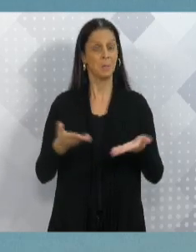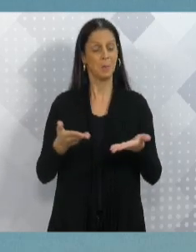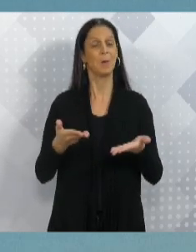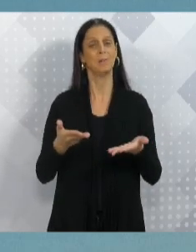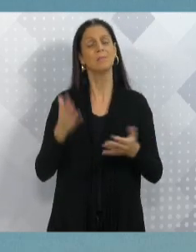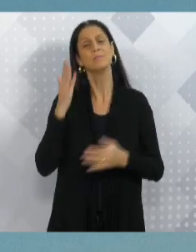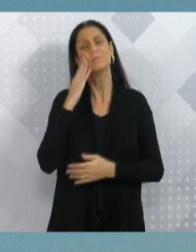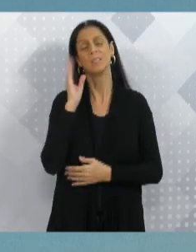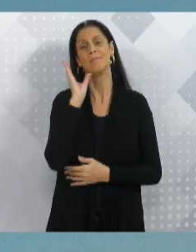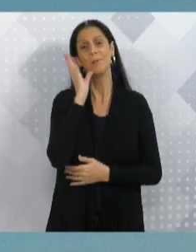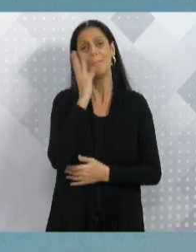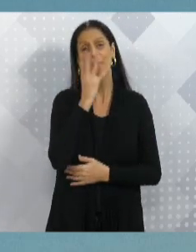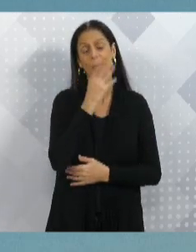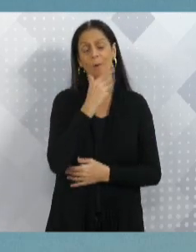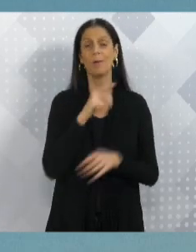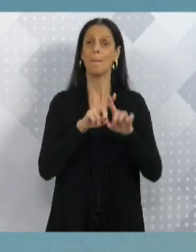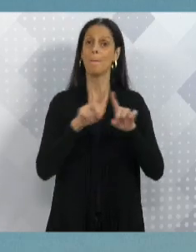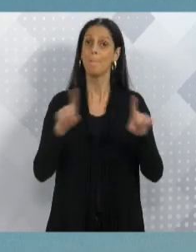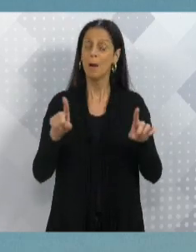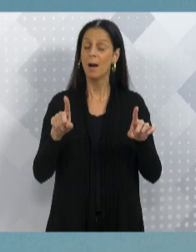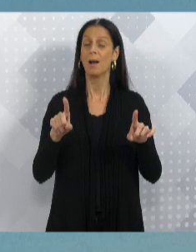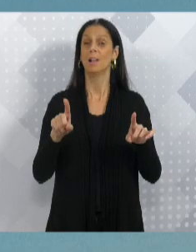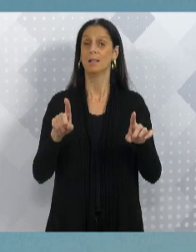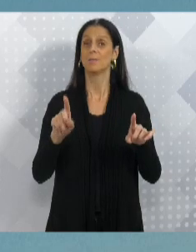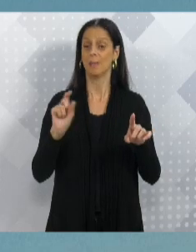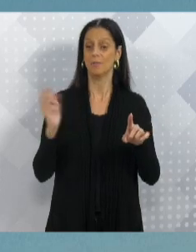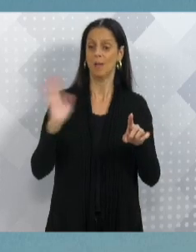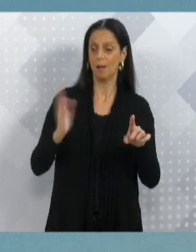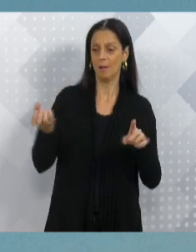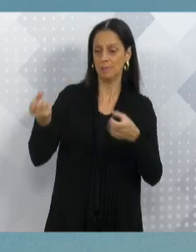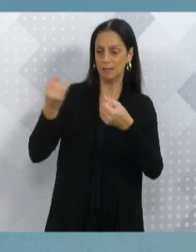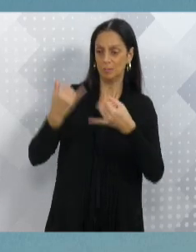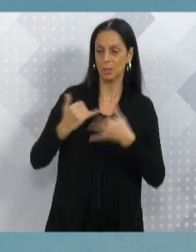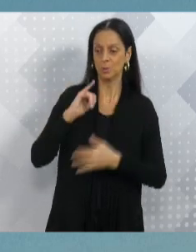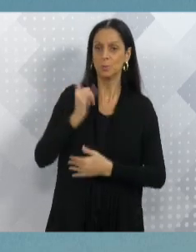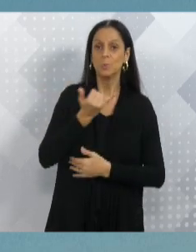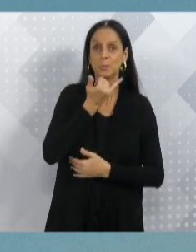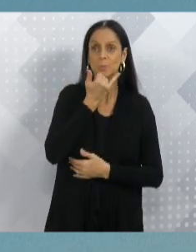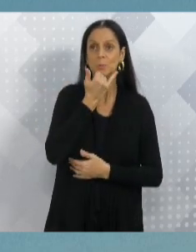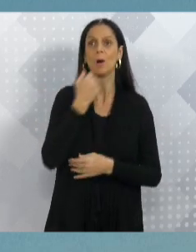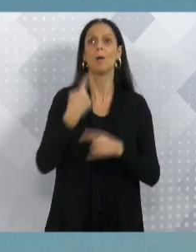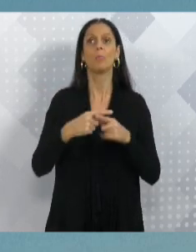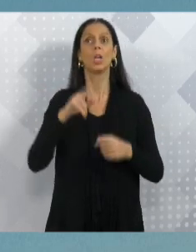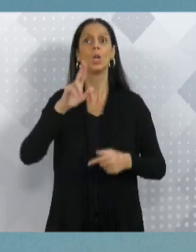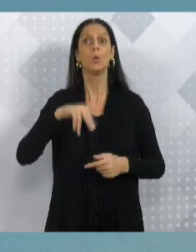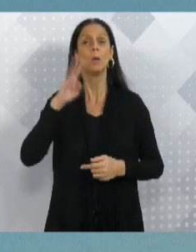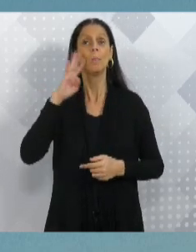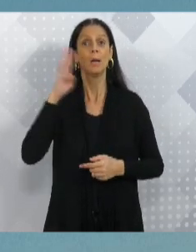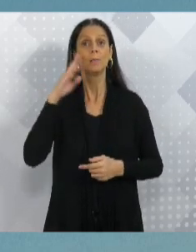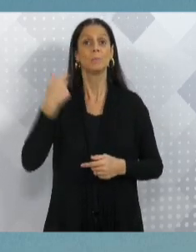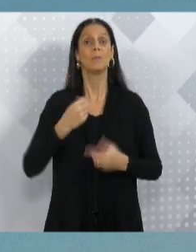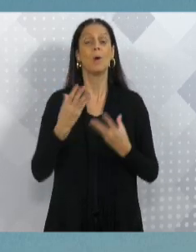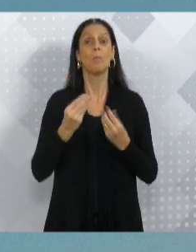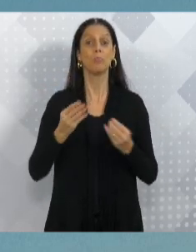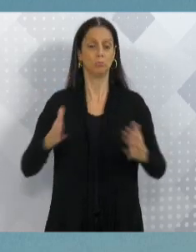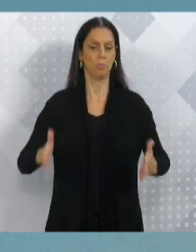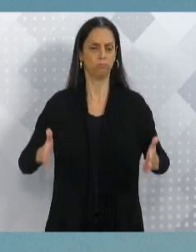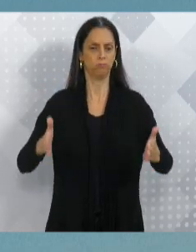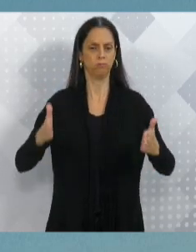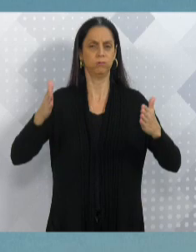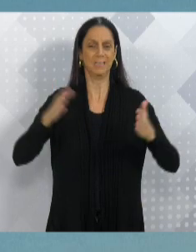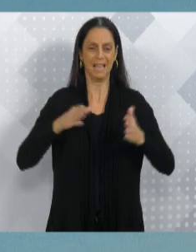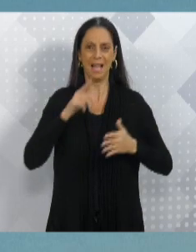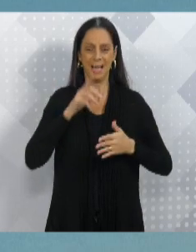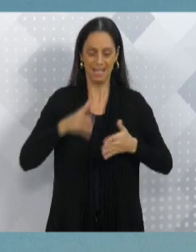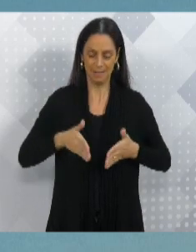demora, inclusive justificada, porque nunca se imaginou, vereador Almir, que ia precisar tantas contenções, tantos muros de contenção, né? Inclusive, a gente